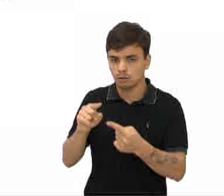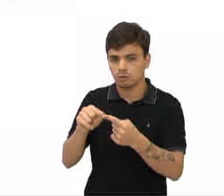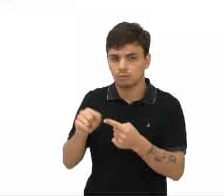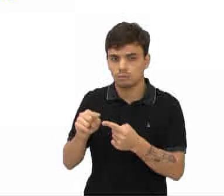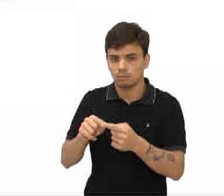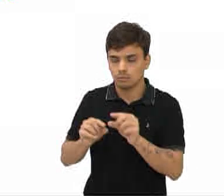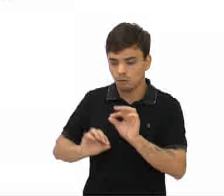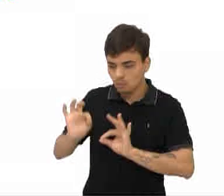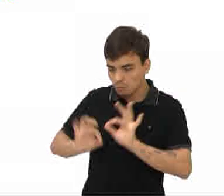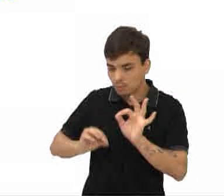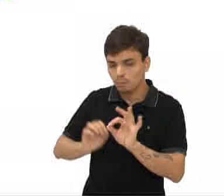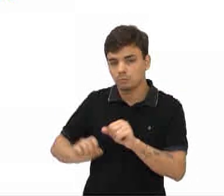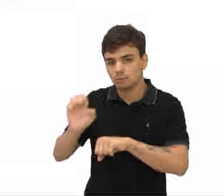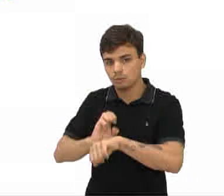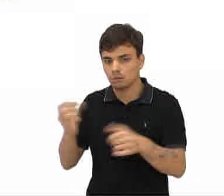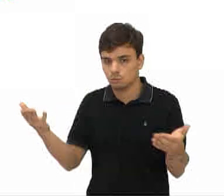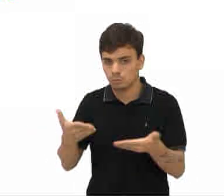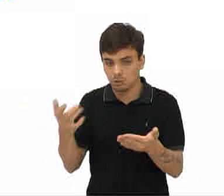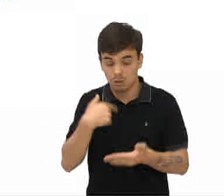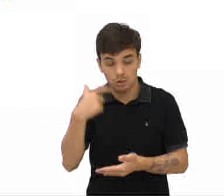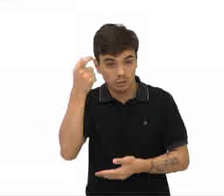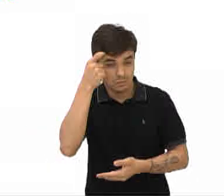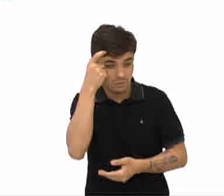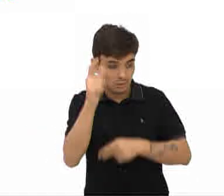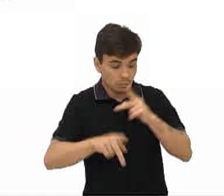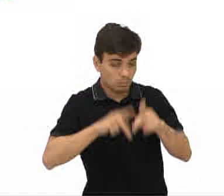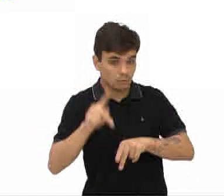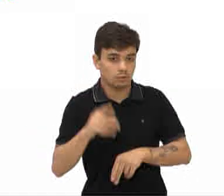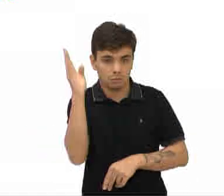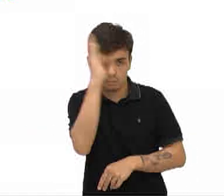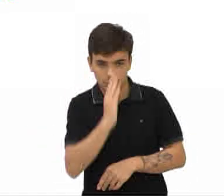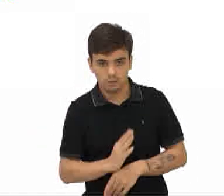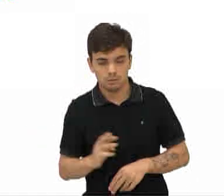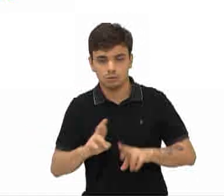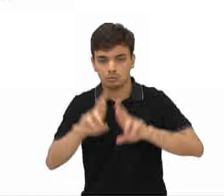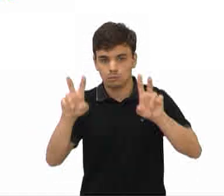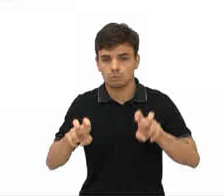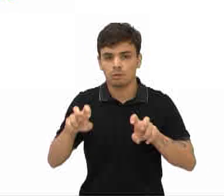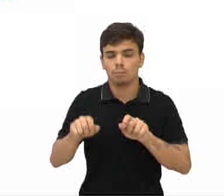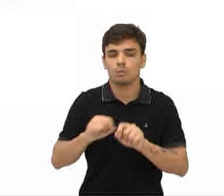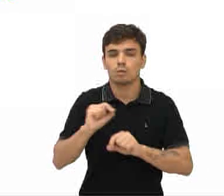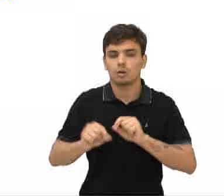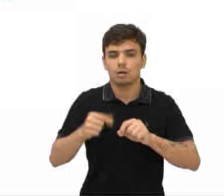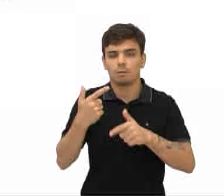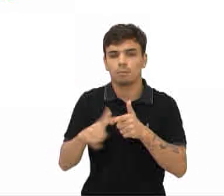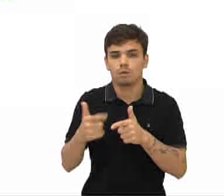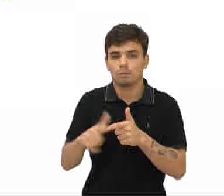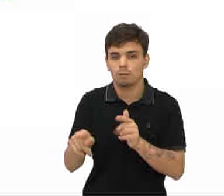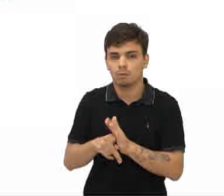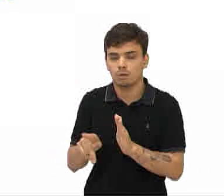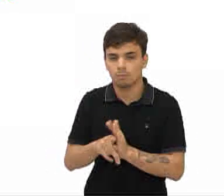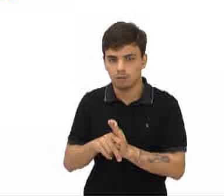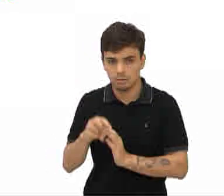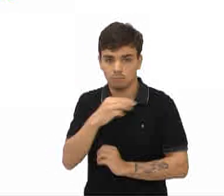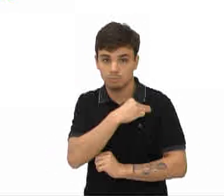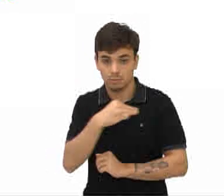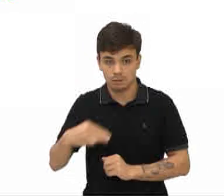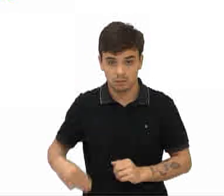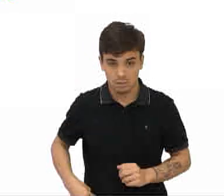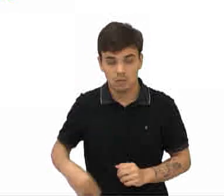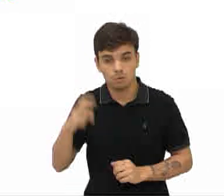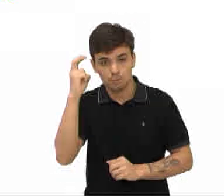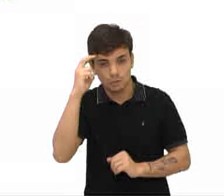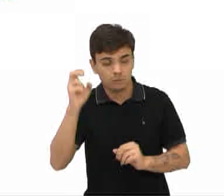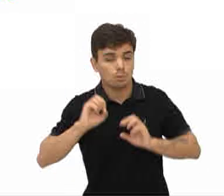a conscientização da população brasileira a respeito do problema, urge que o Ministério de Educação e Cultura, o MEC,